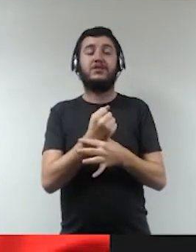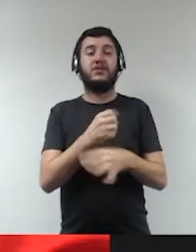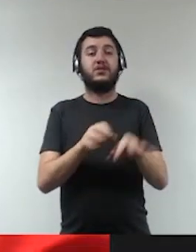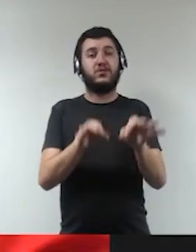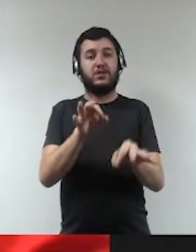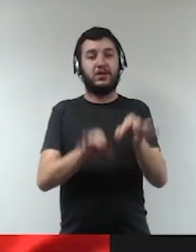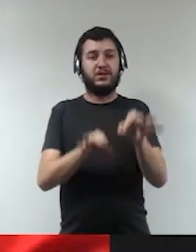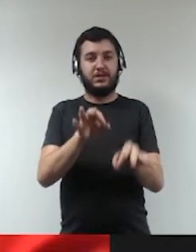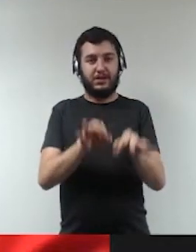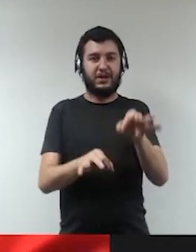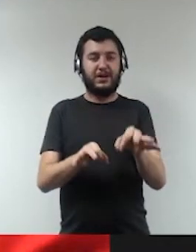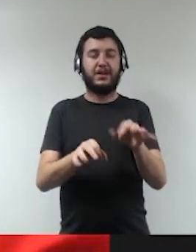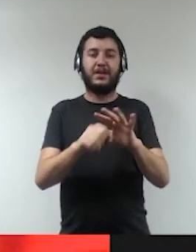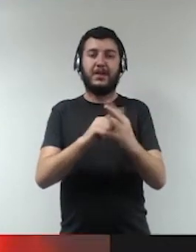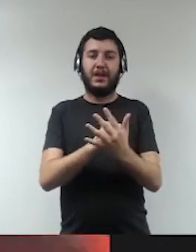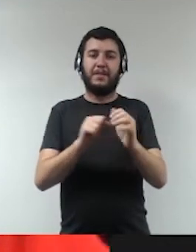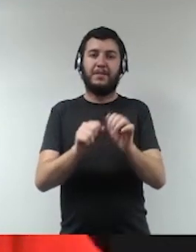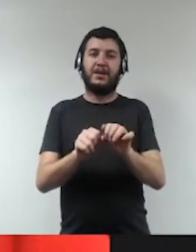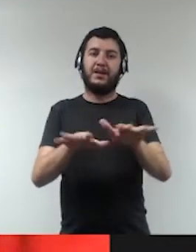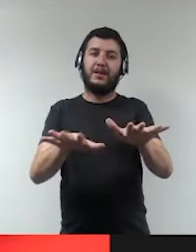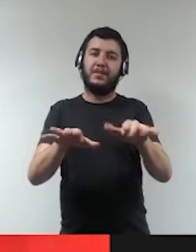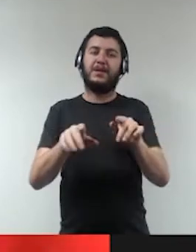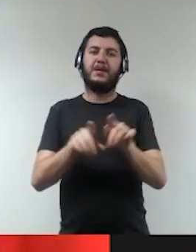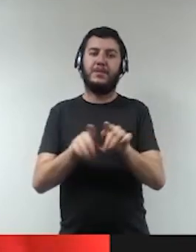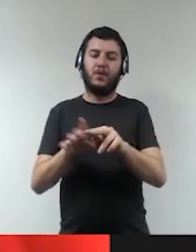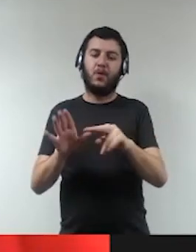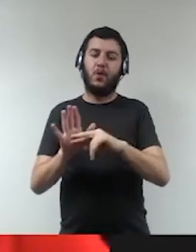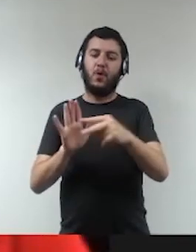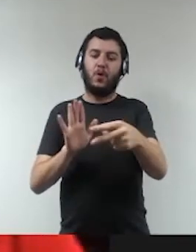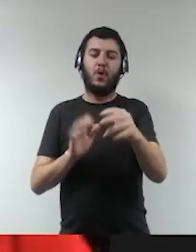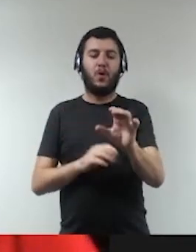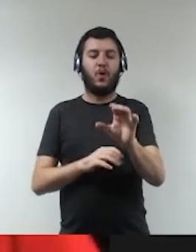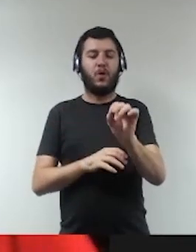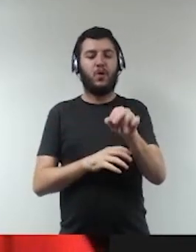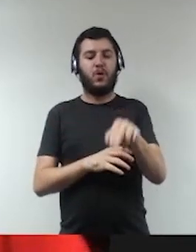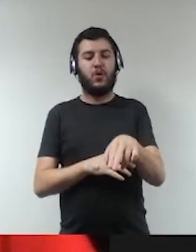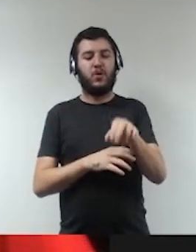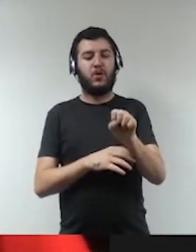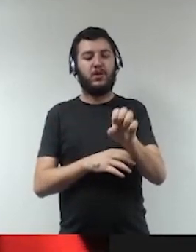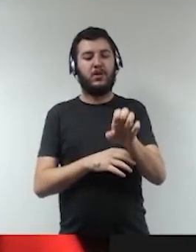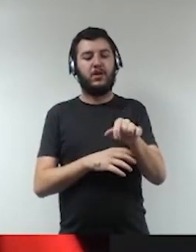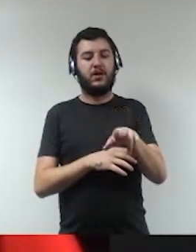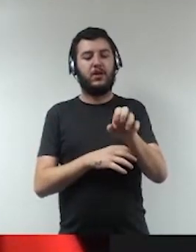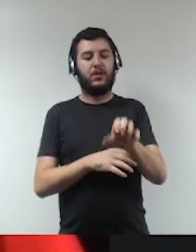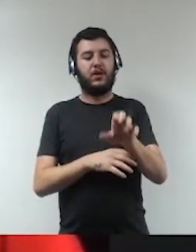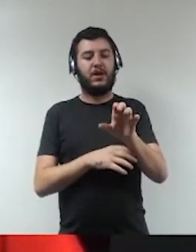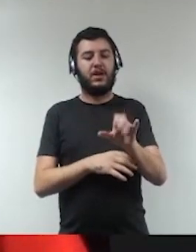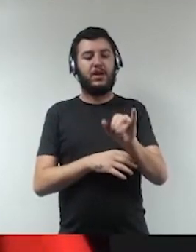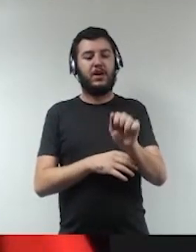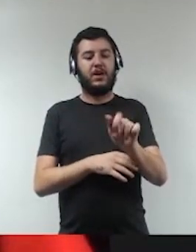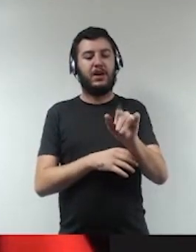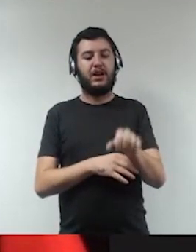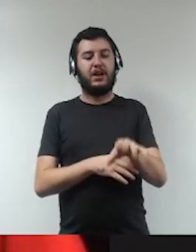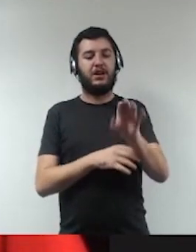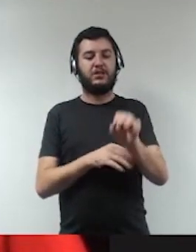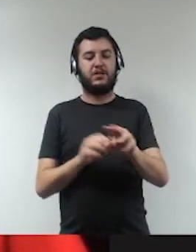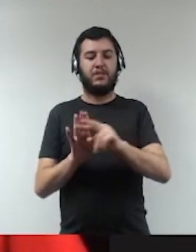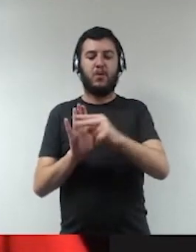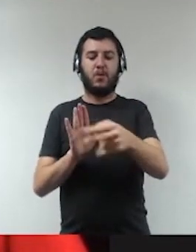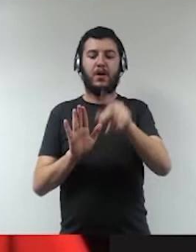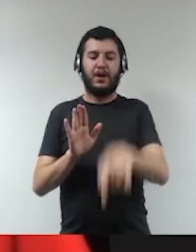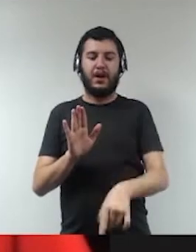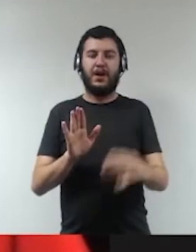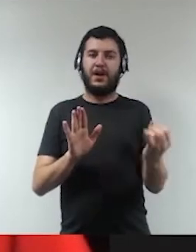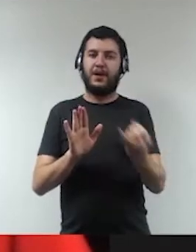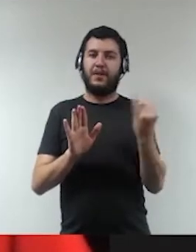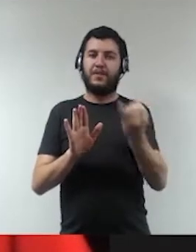pandemia. Consequencialismo jurídico é um assunto de extrema importância e relevância nos dias atuais. Ele foi